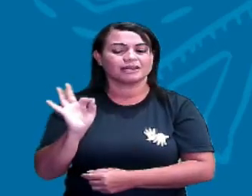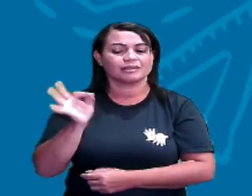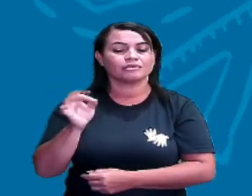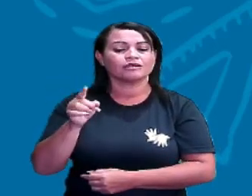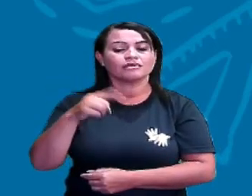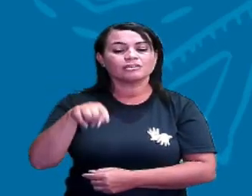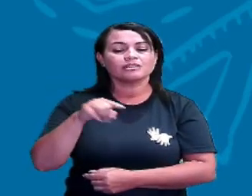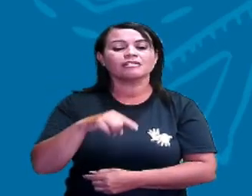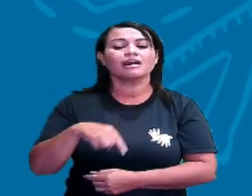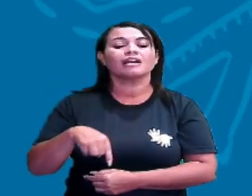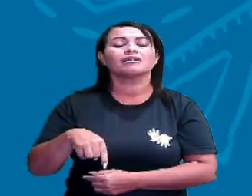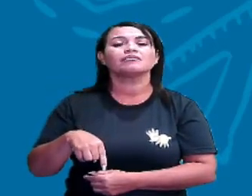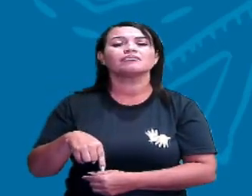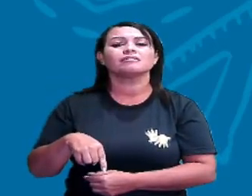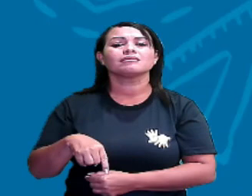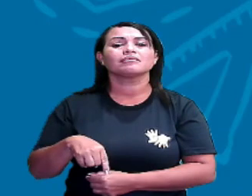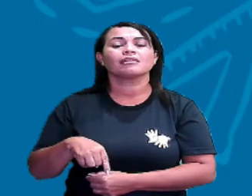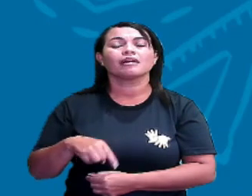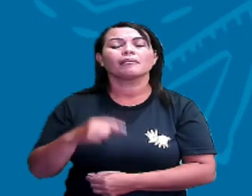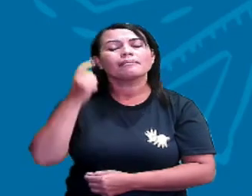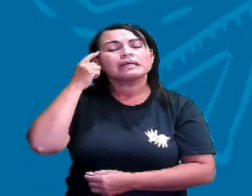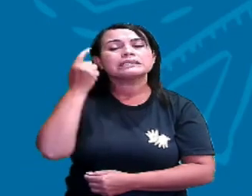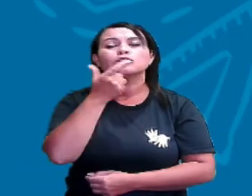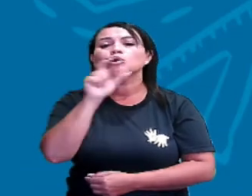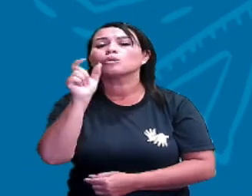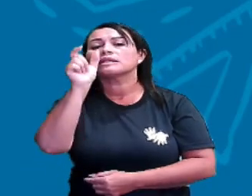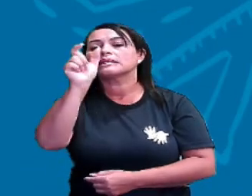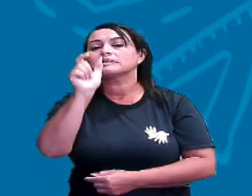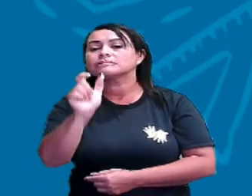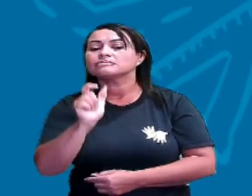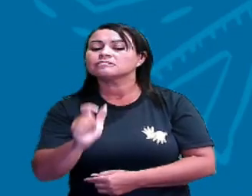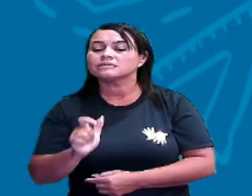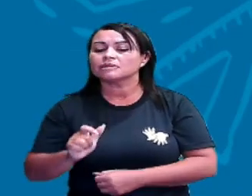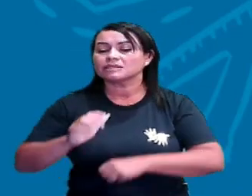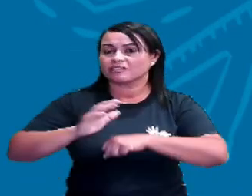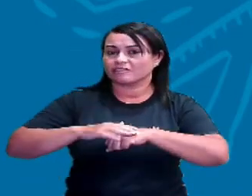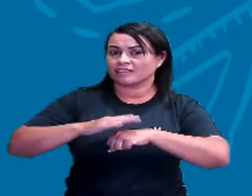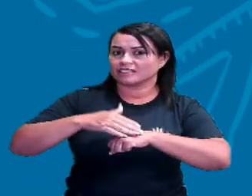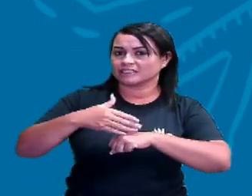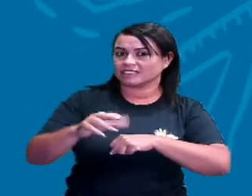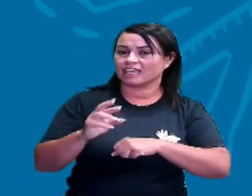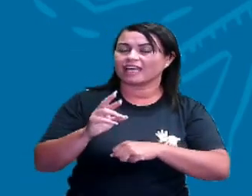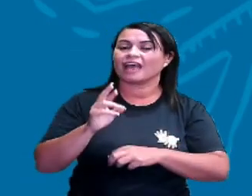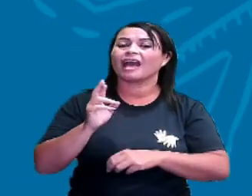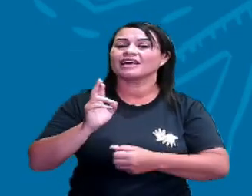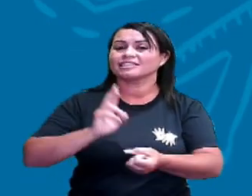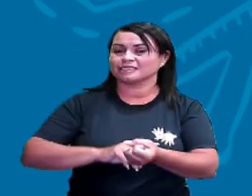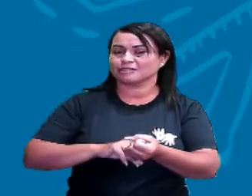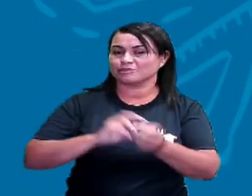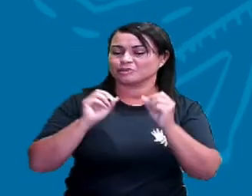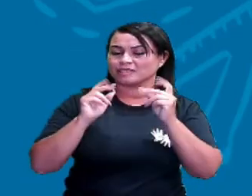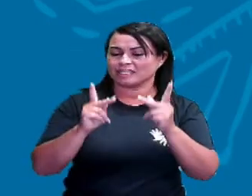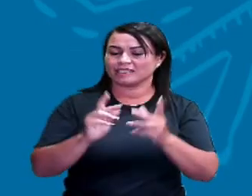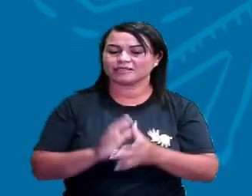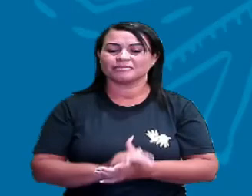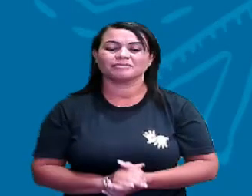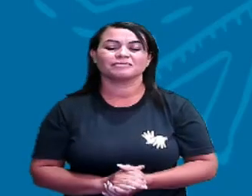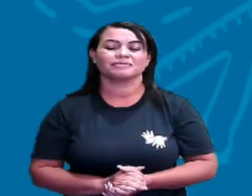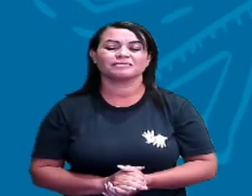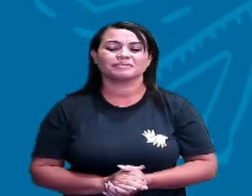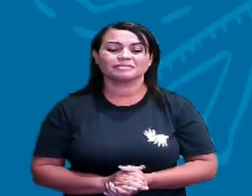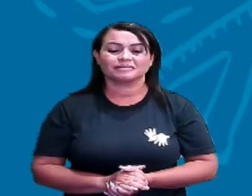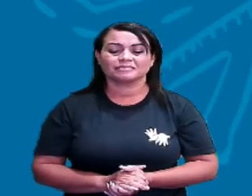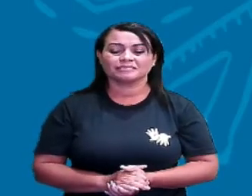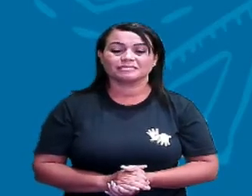você vai ver outras palavrinhas para você fazer as rimas, ok?